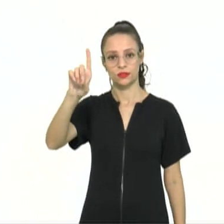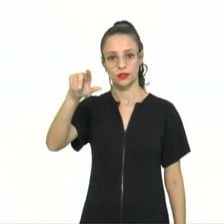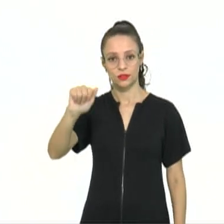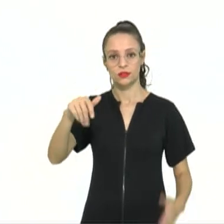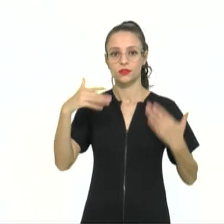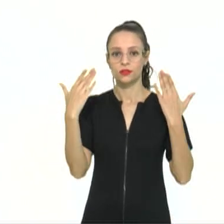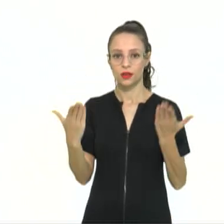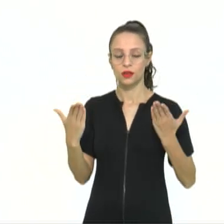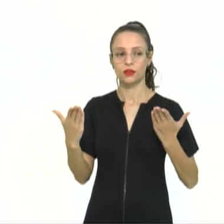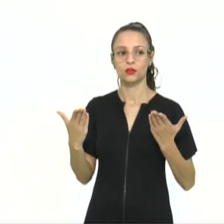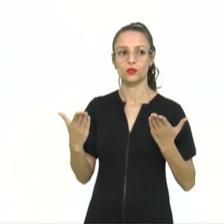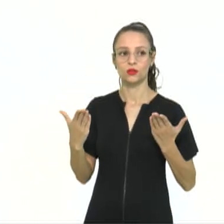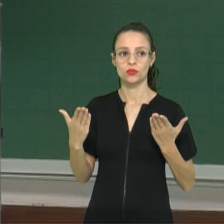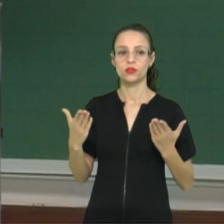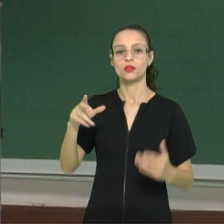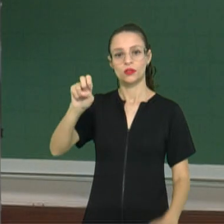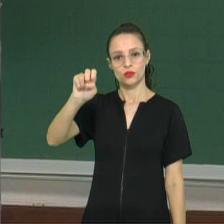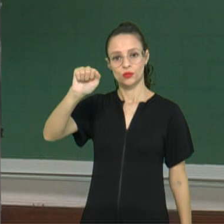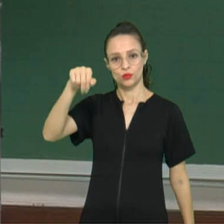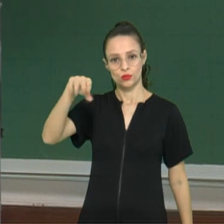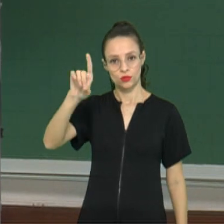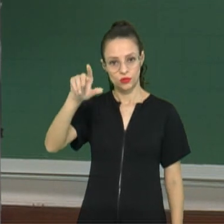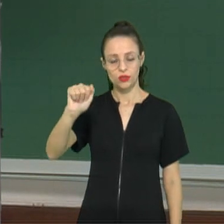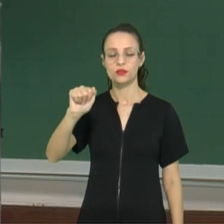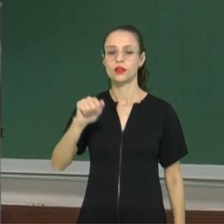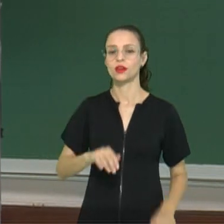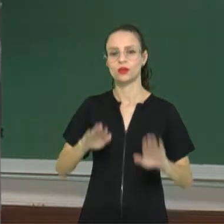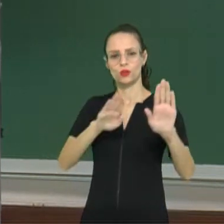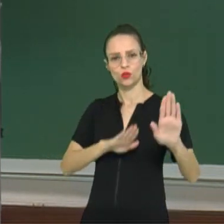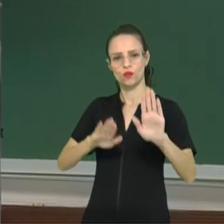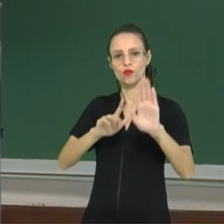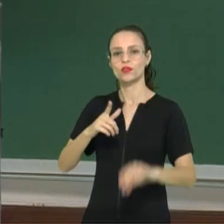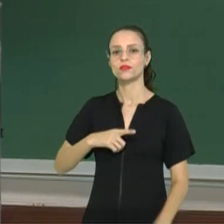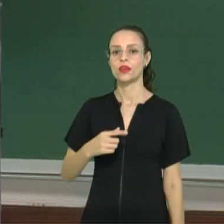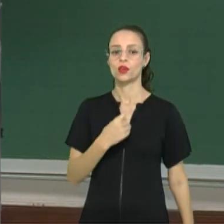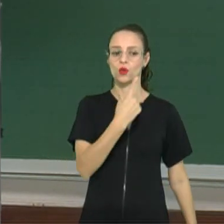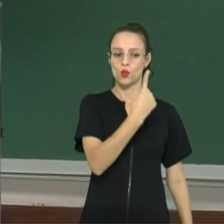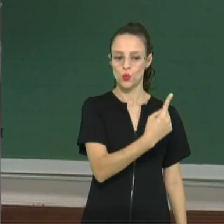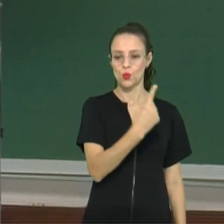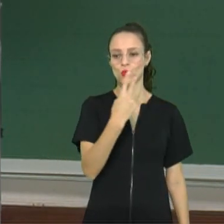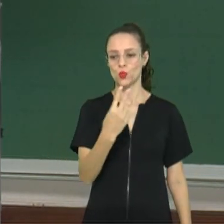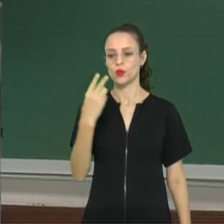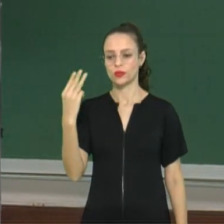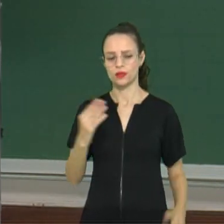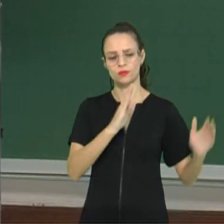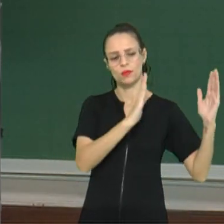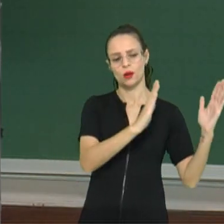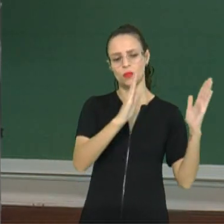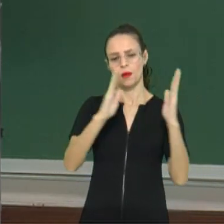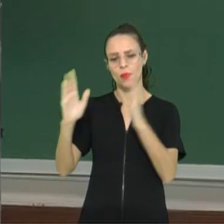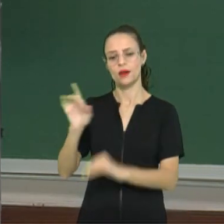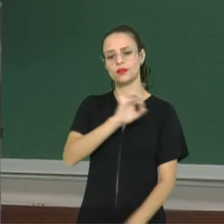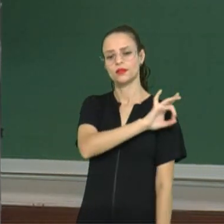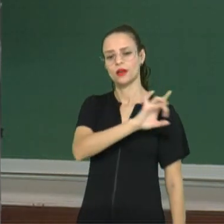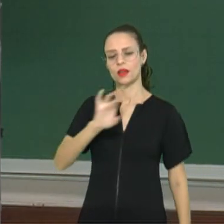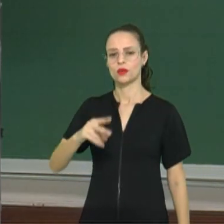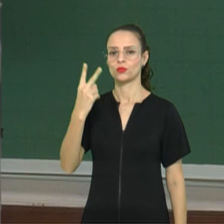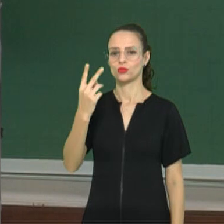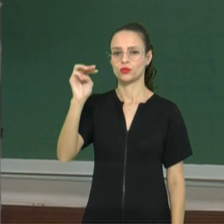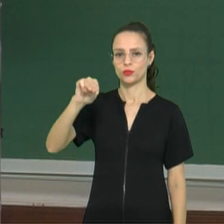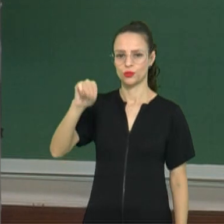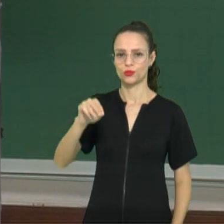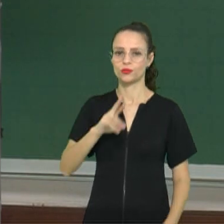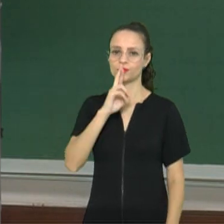Então o combate Sanda, dentro do Kung Fu, né, possui 3 rounds de 2 minutos cada. A resposta correta, letra